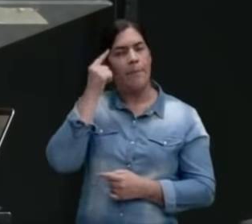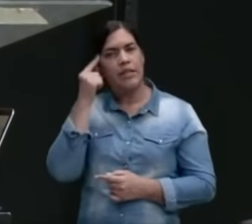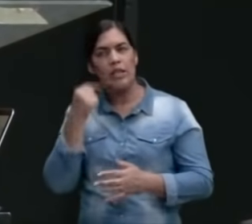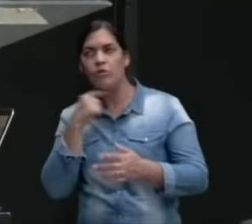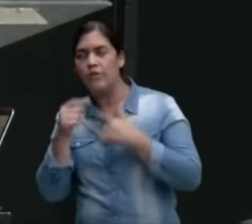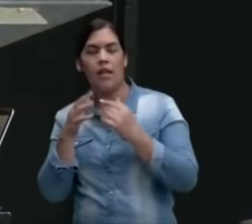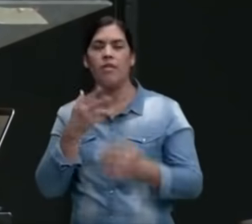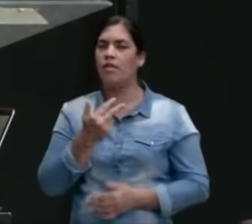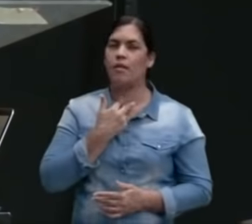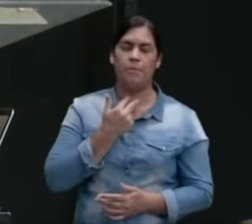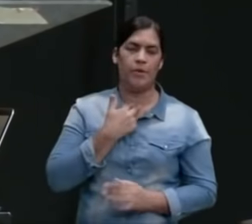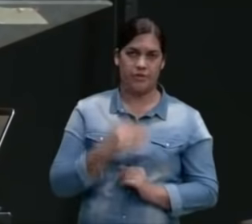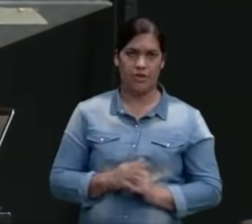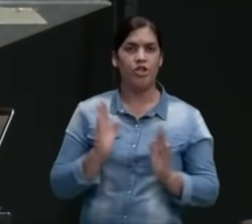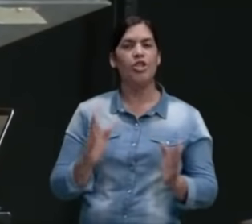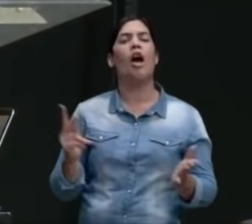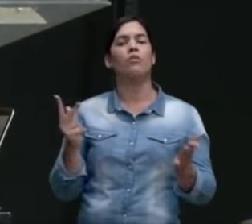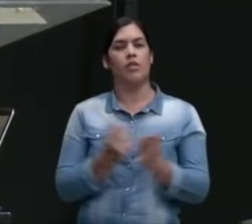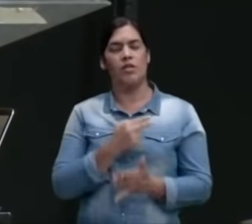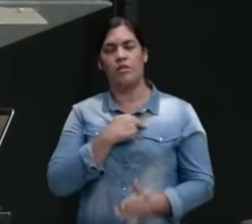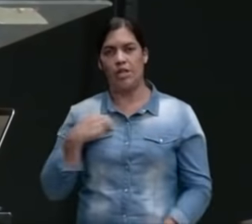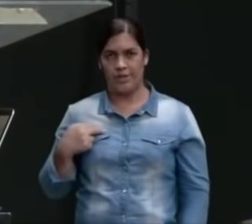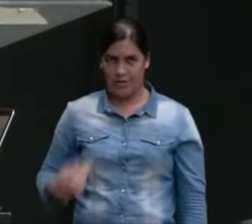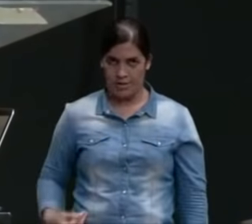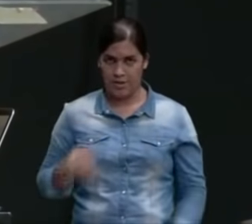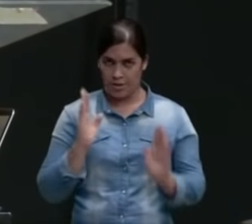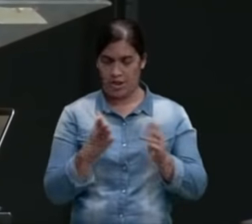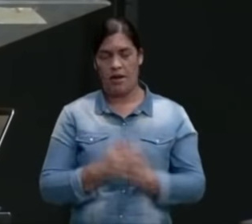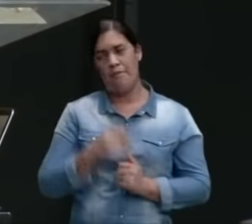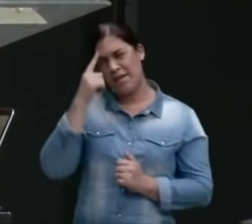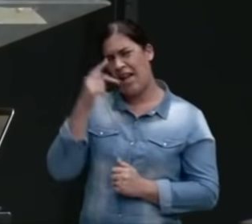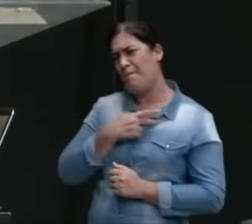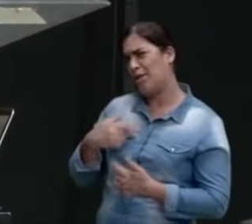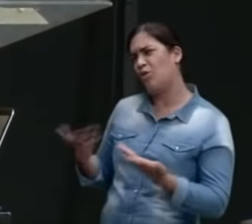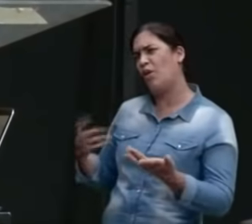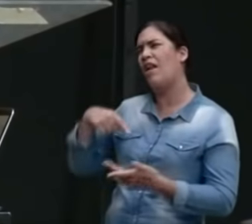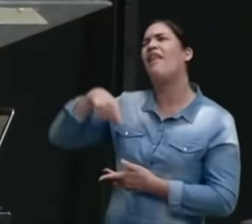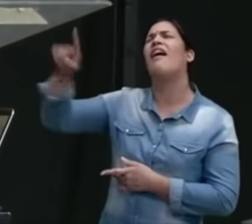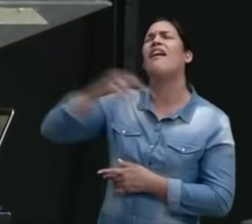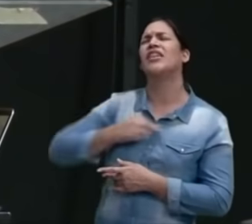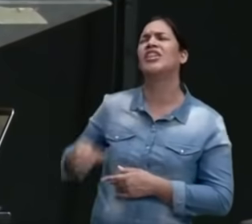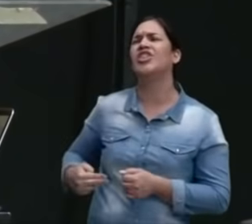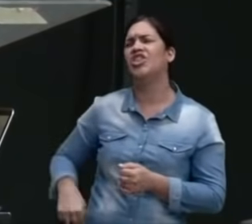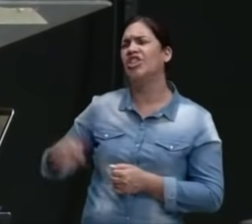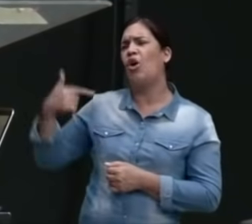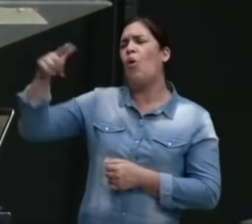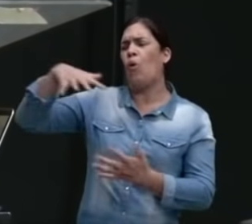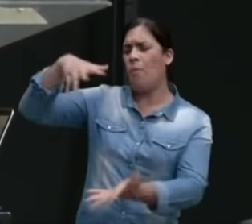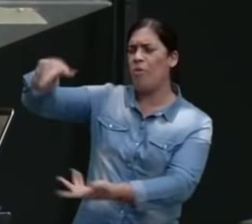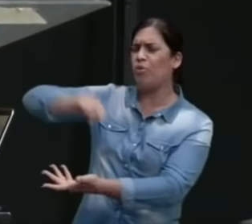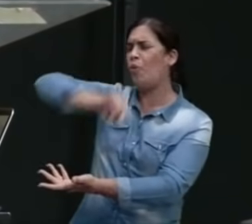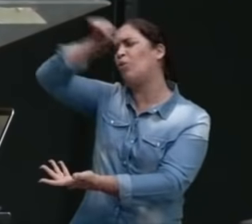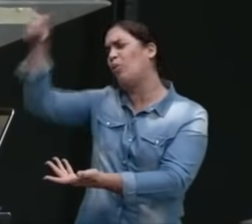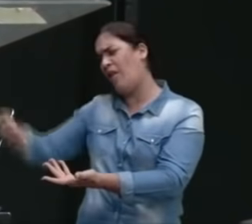tudo isso já está acontecendo. E talvez você pense assim: ah, pastor, mas isso é lá na China, do outro lado do mundo. Meu irmão, estão querendo